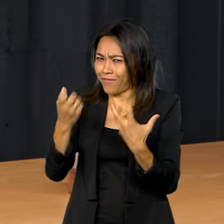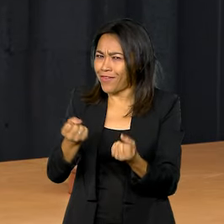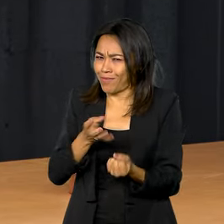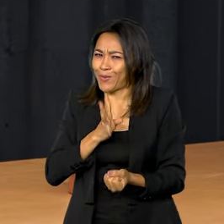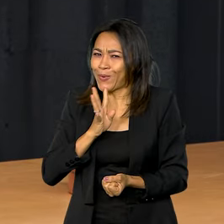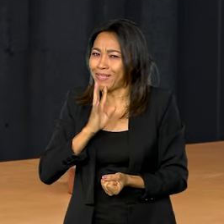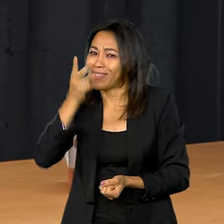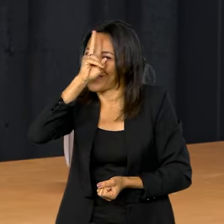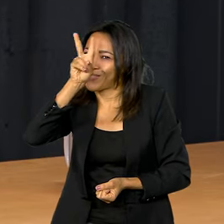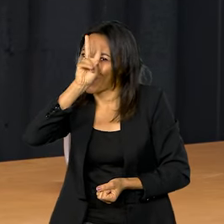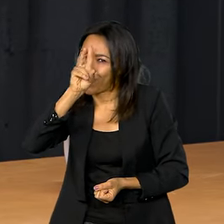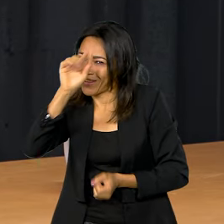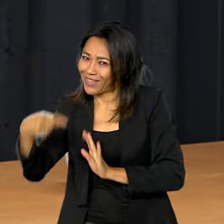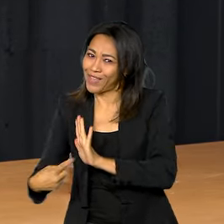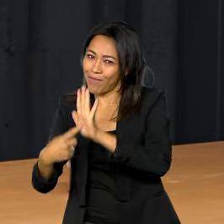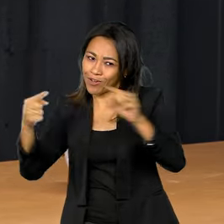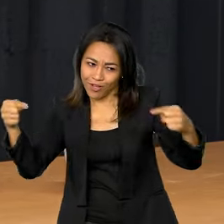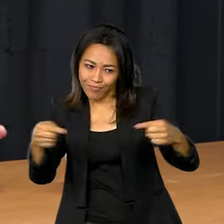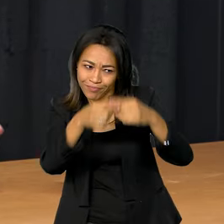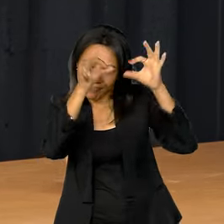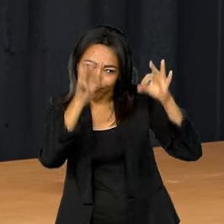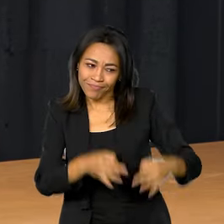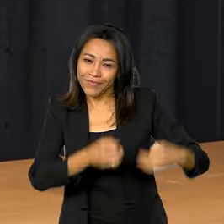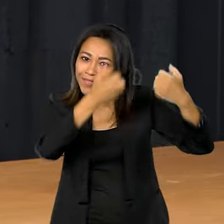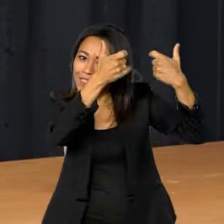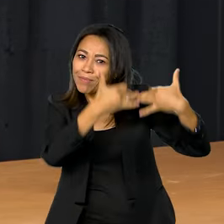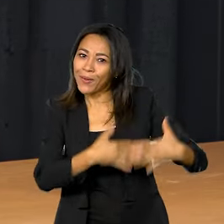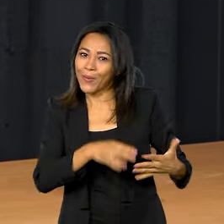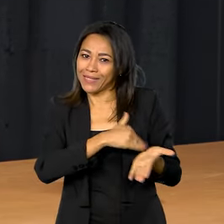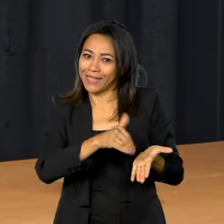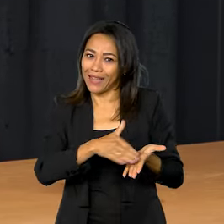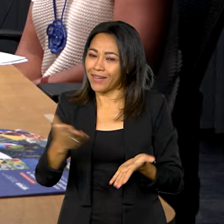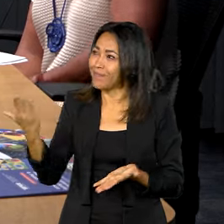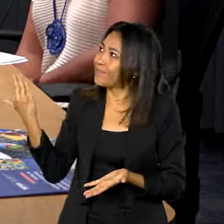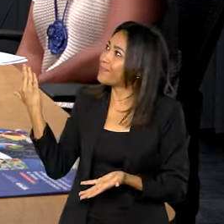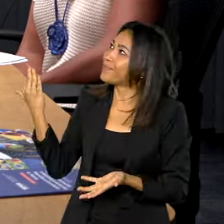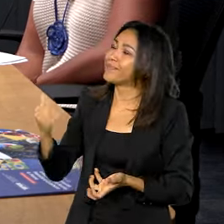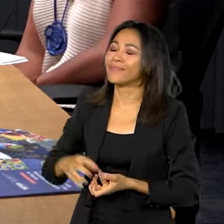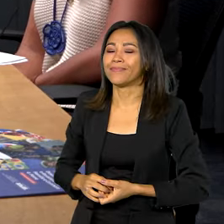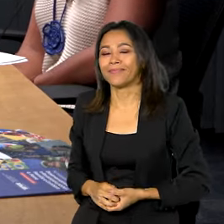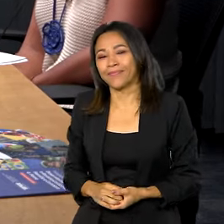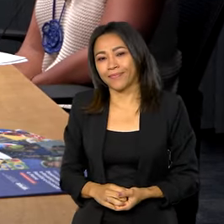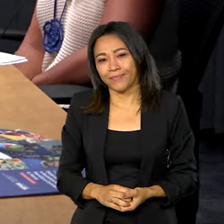vamos conhecer essa história que confirma o que a secretária nos explicou até